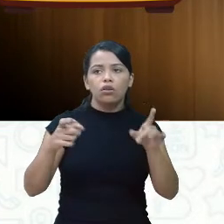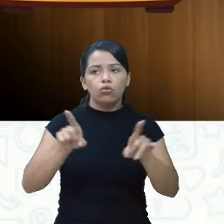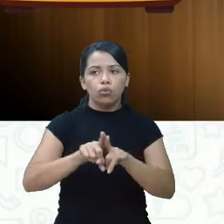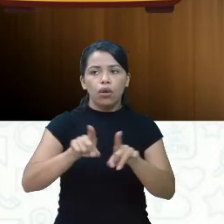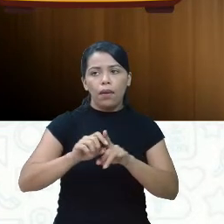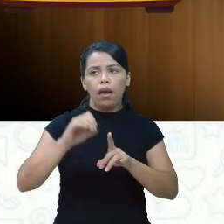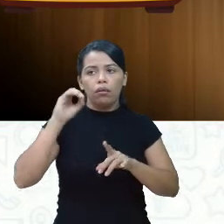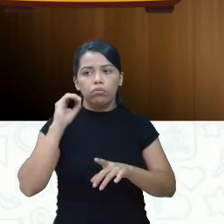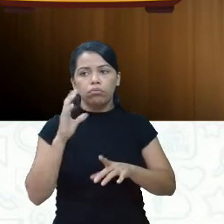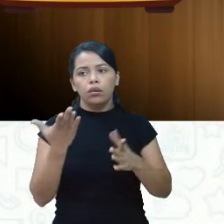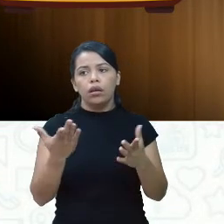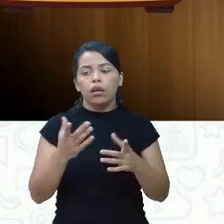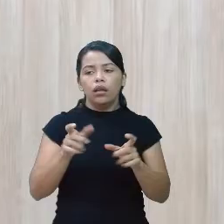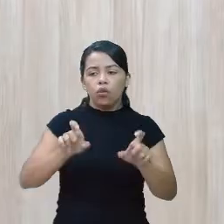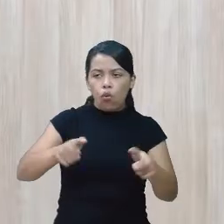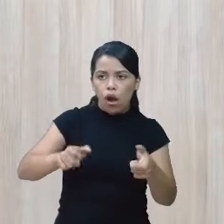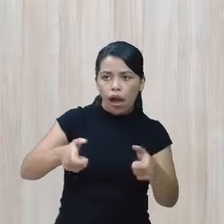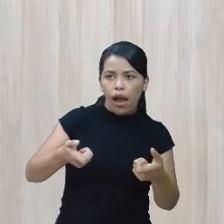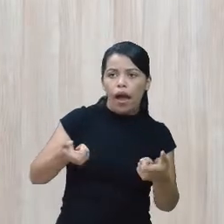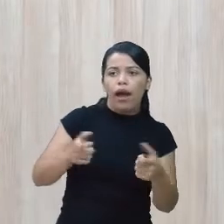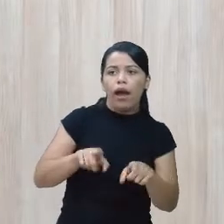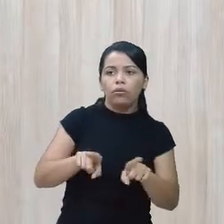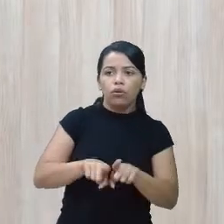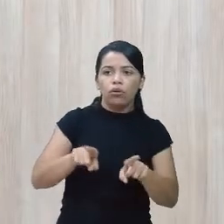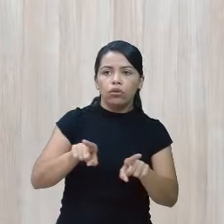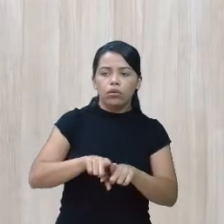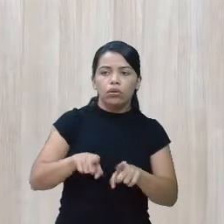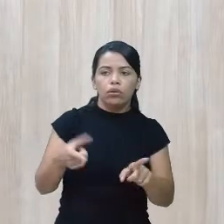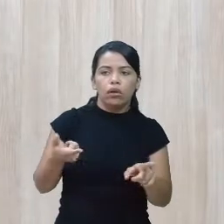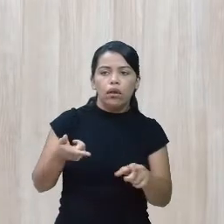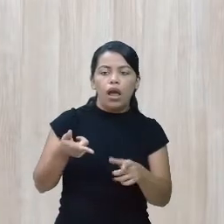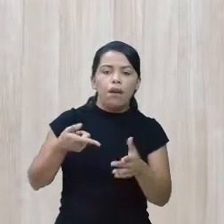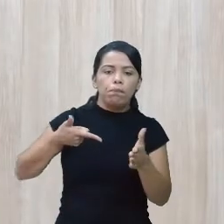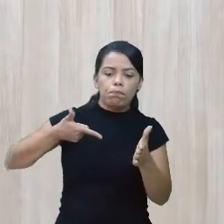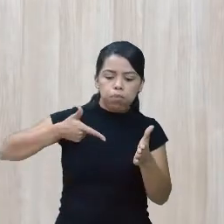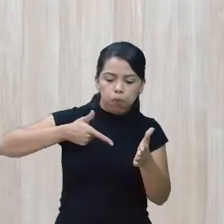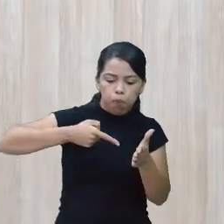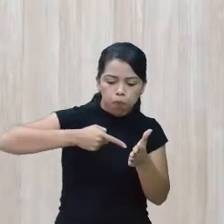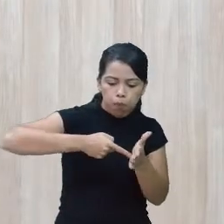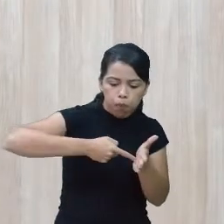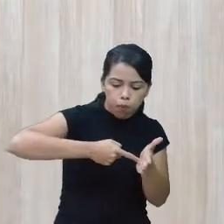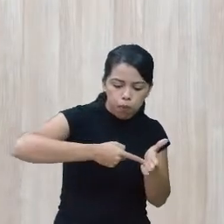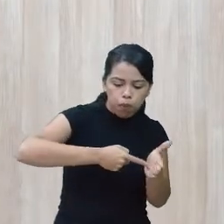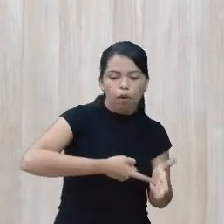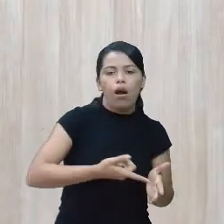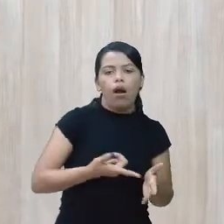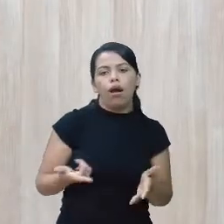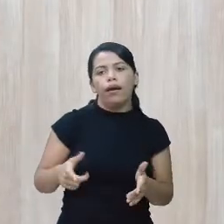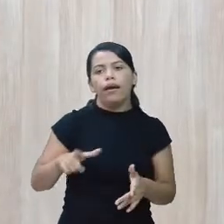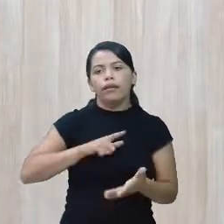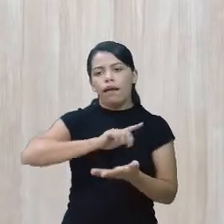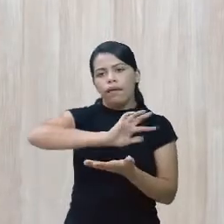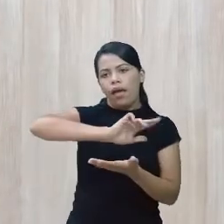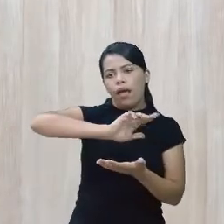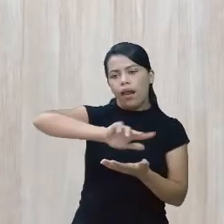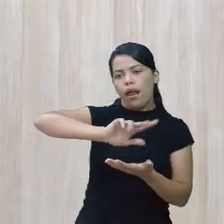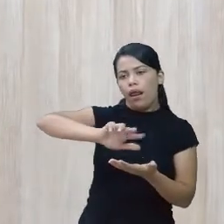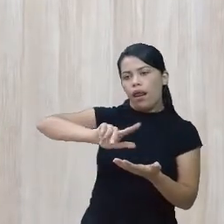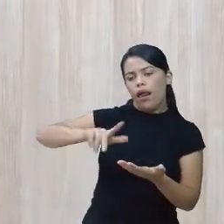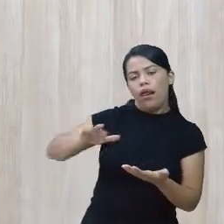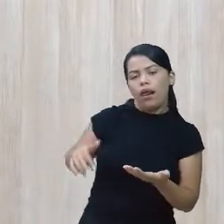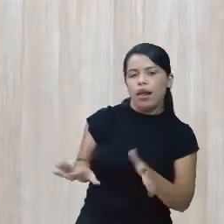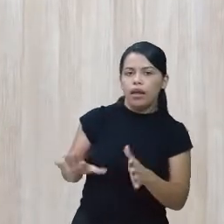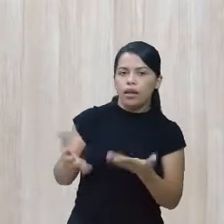né? Tanto para uso privado como uso público. Então, tudo isso são eventos sonoros que são controlados,